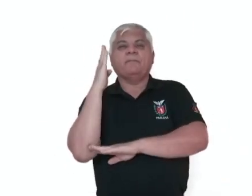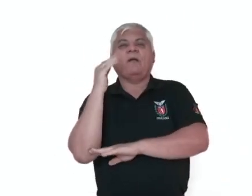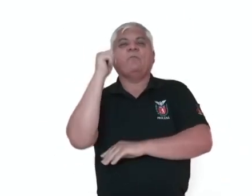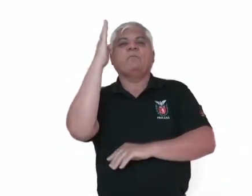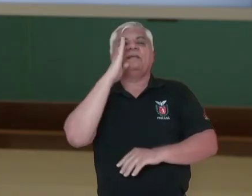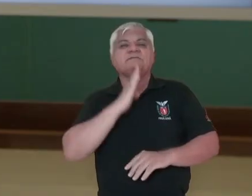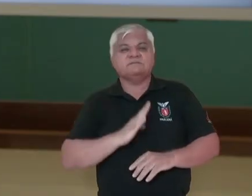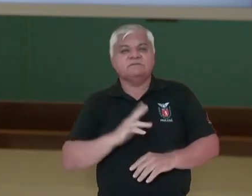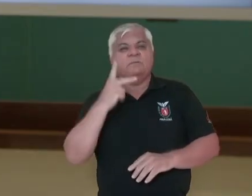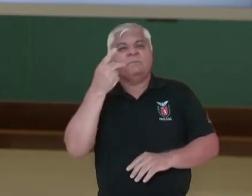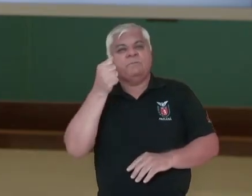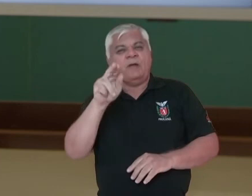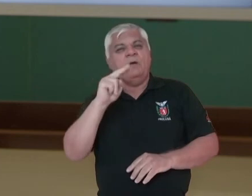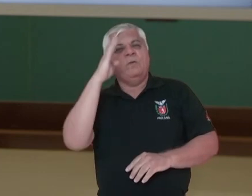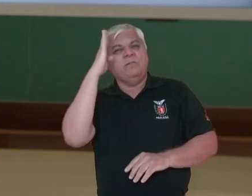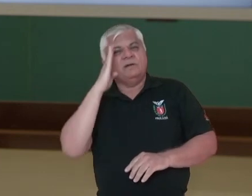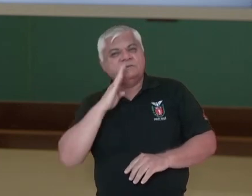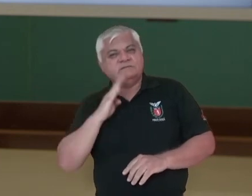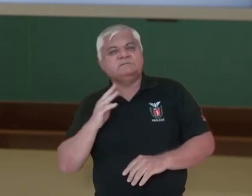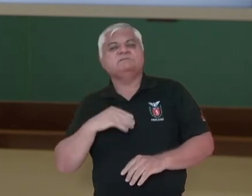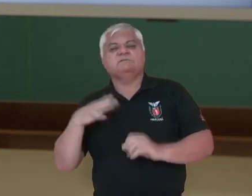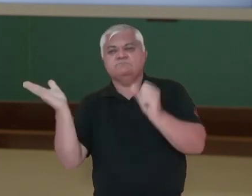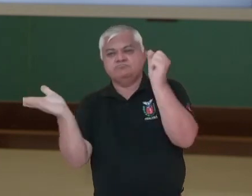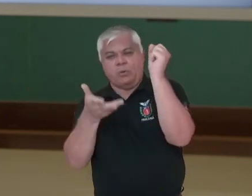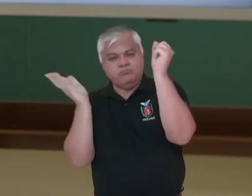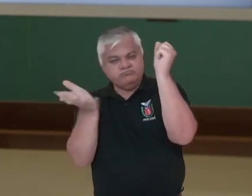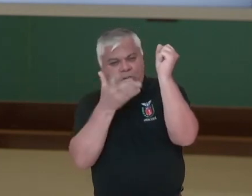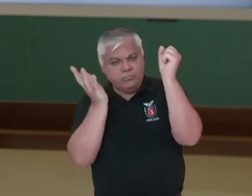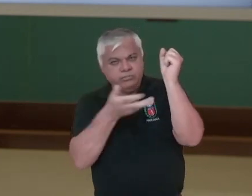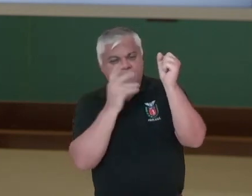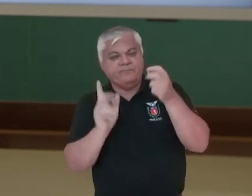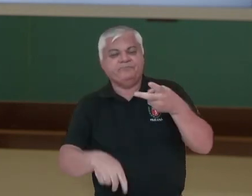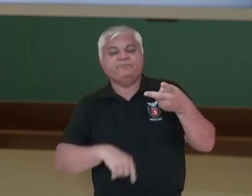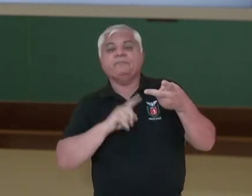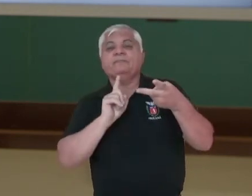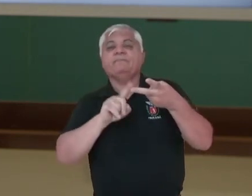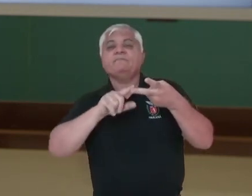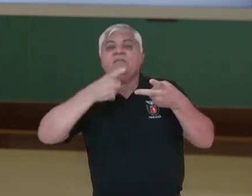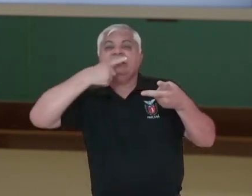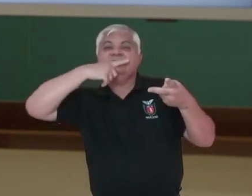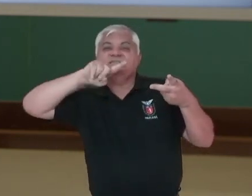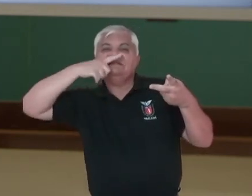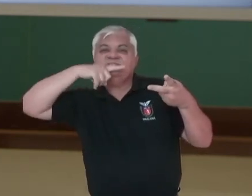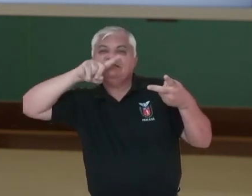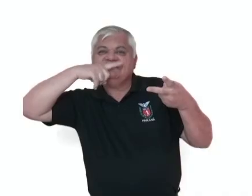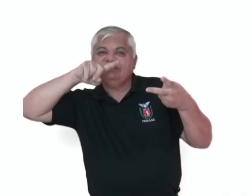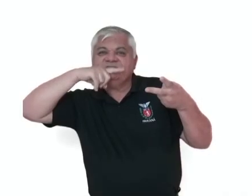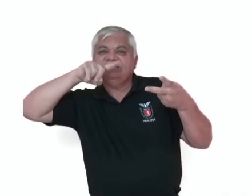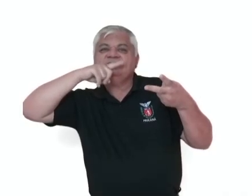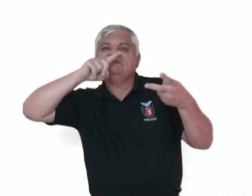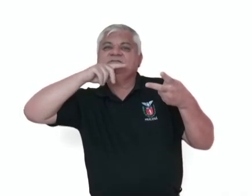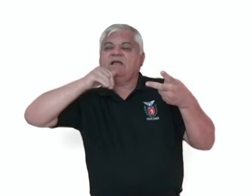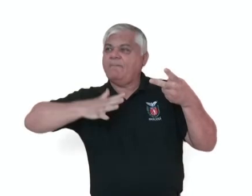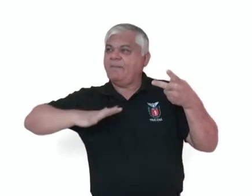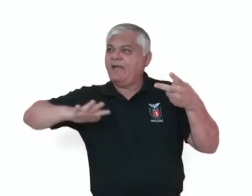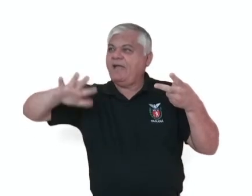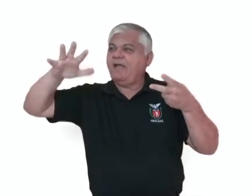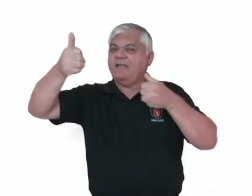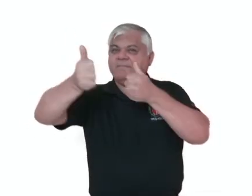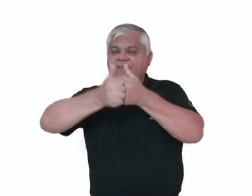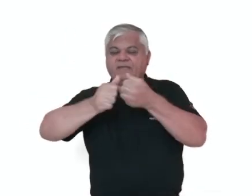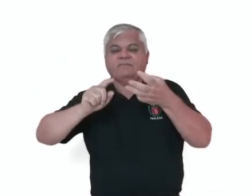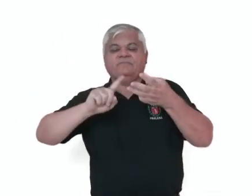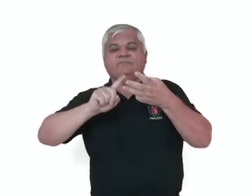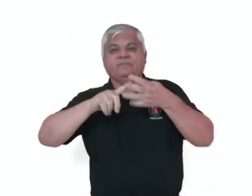atividade extrativista, né, exploração do pau-brasil, do cultivo da cana-de-açúcar no litoral, da pecuária mais